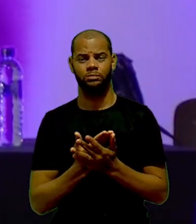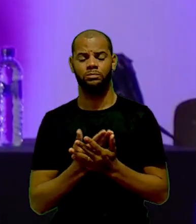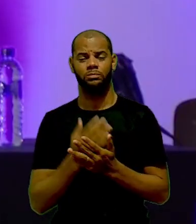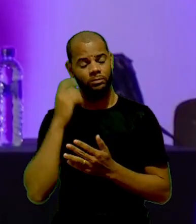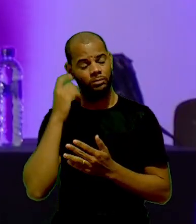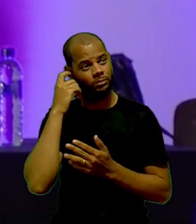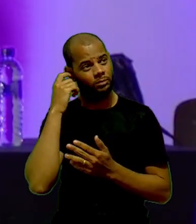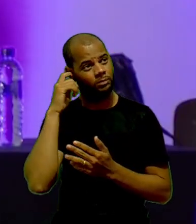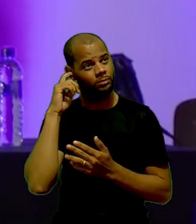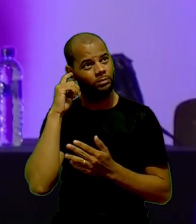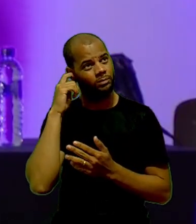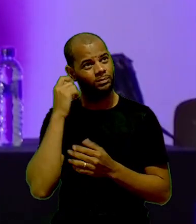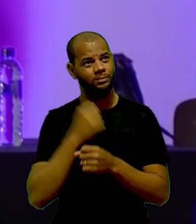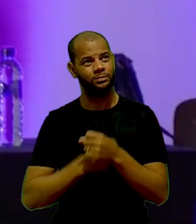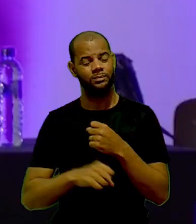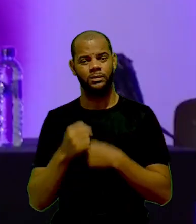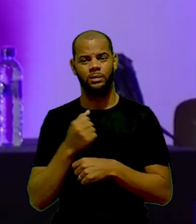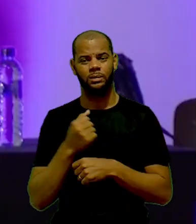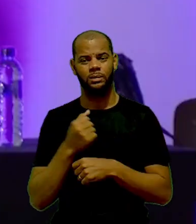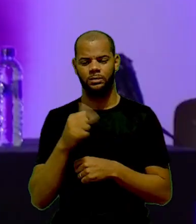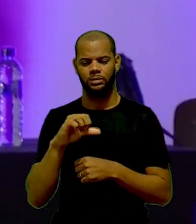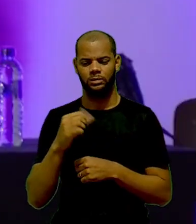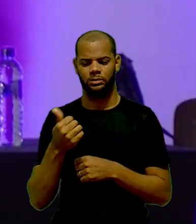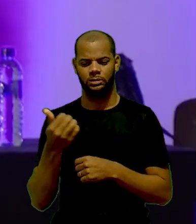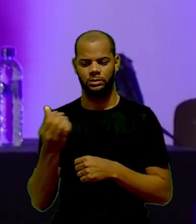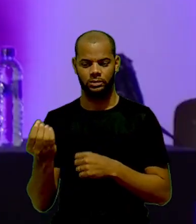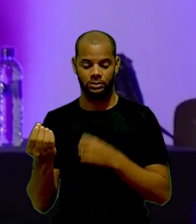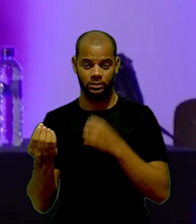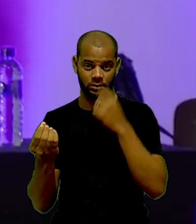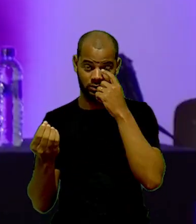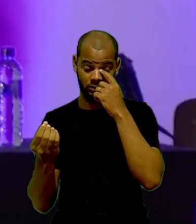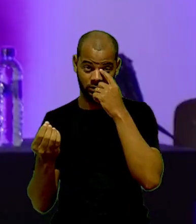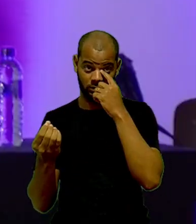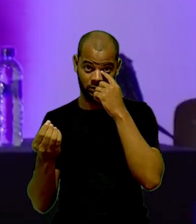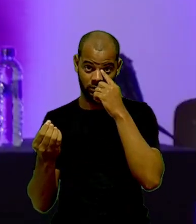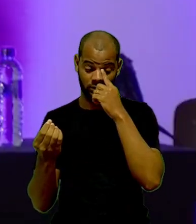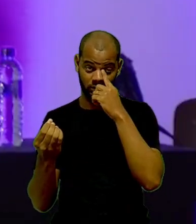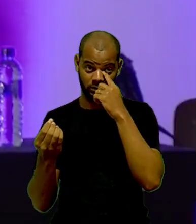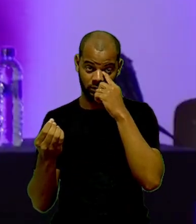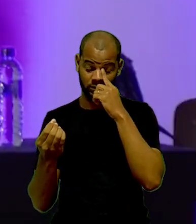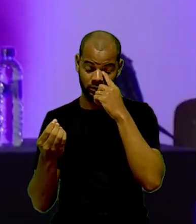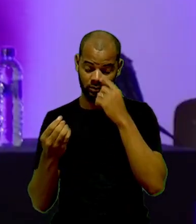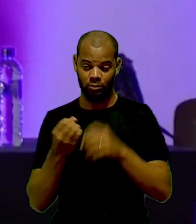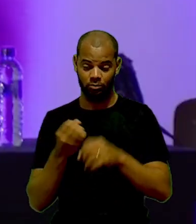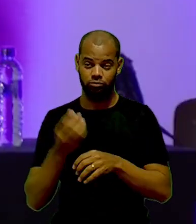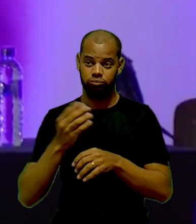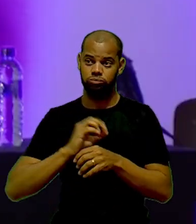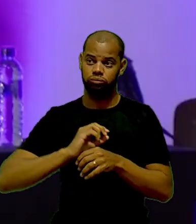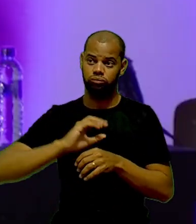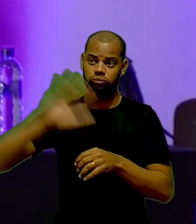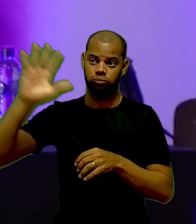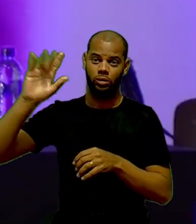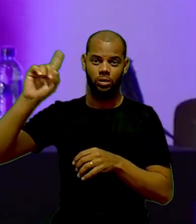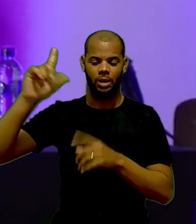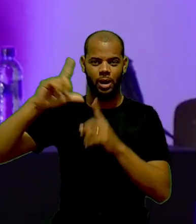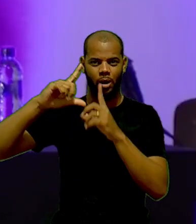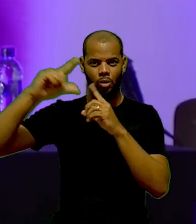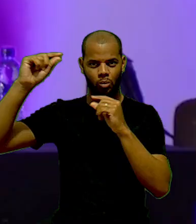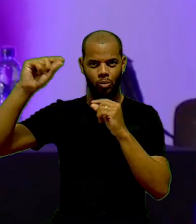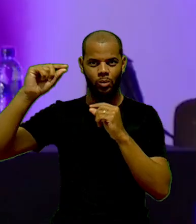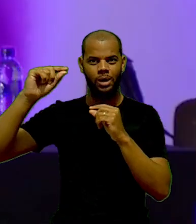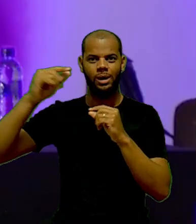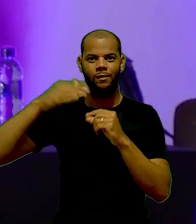desenvolvida a partir de 1960 com a corrida espacial. Hoje é uma tecnologia bem